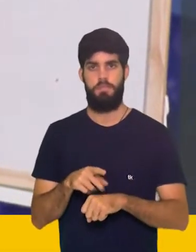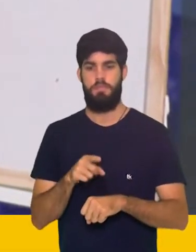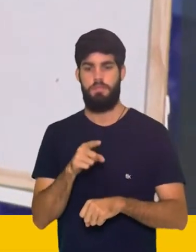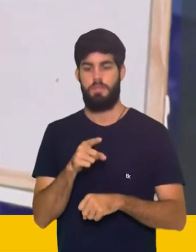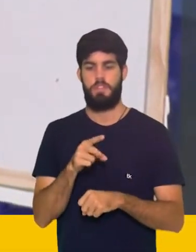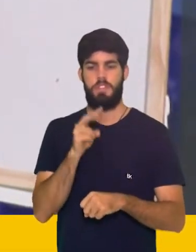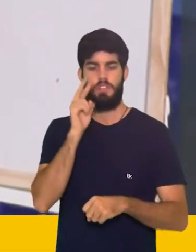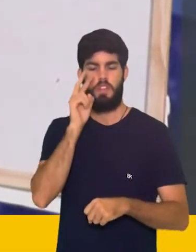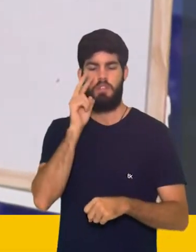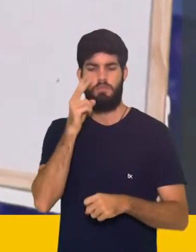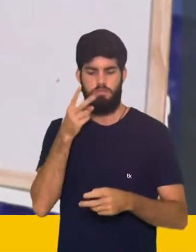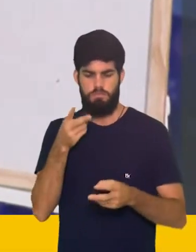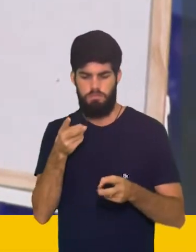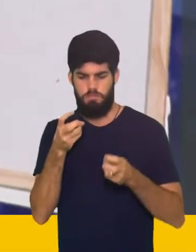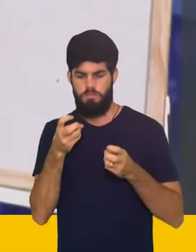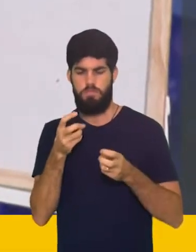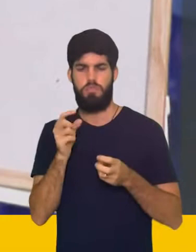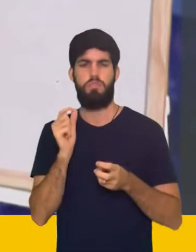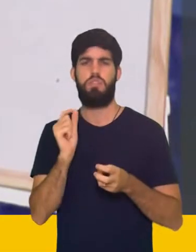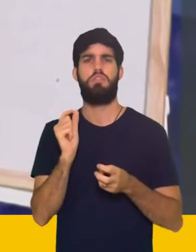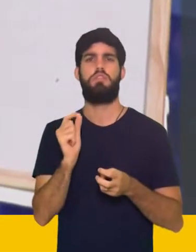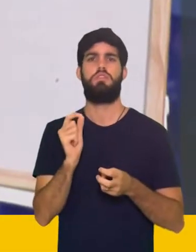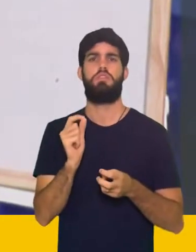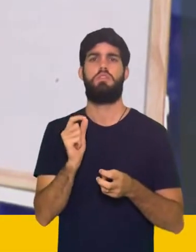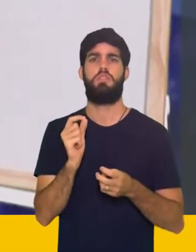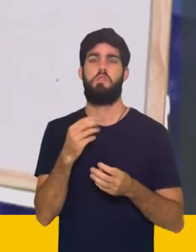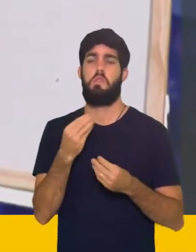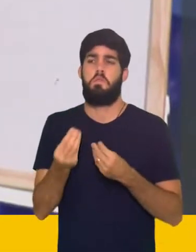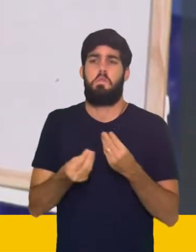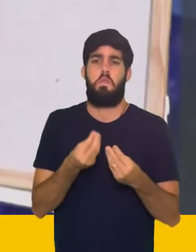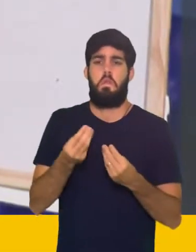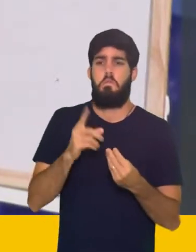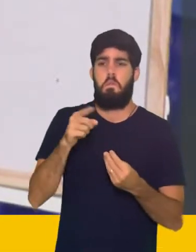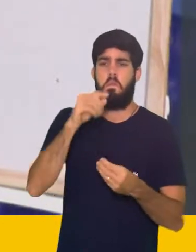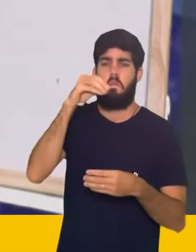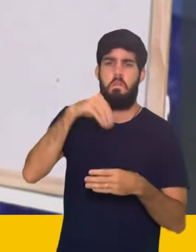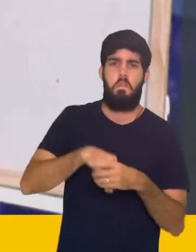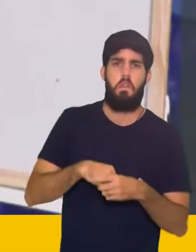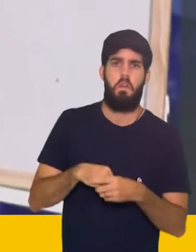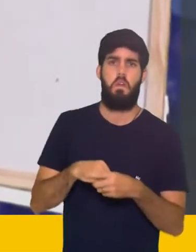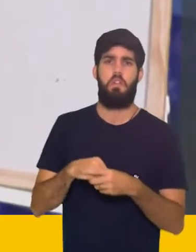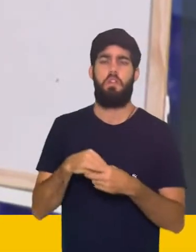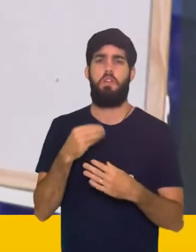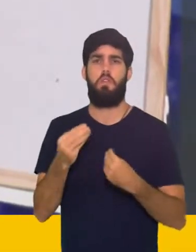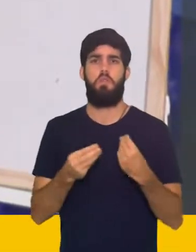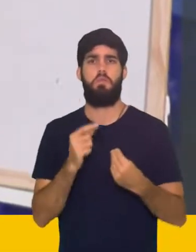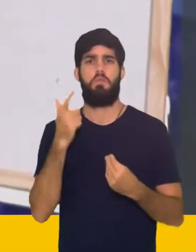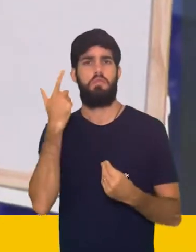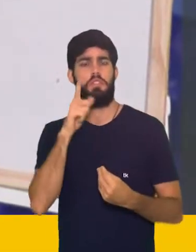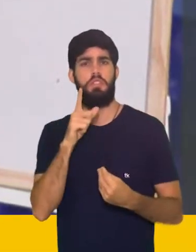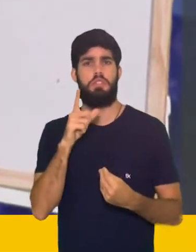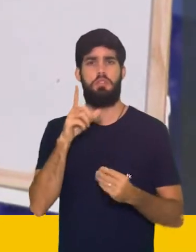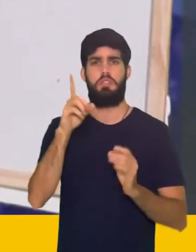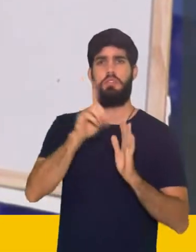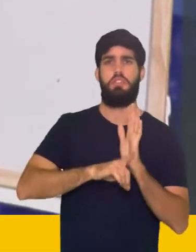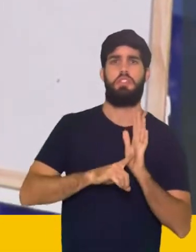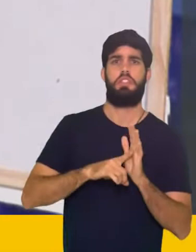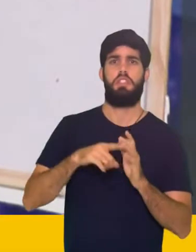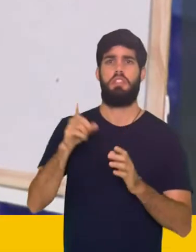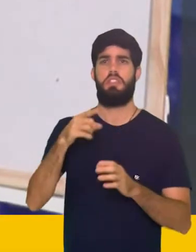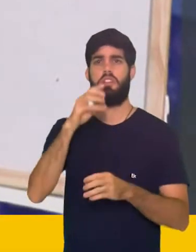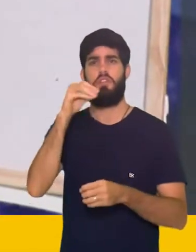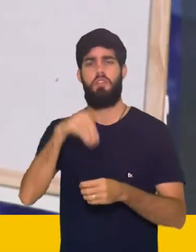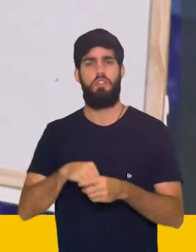isso, você não vai falar do como foi o voto, como foi que a gente adquiriu o direito de votar, como foi que tudo